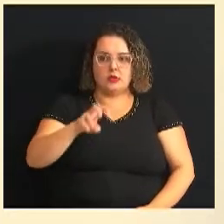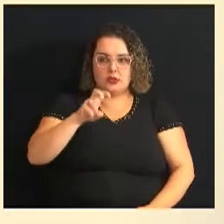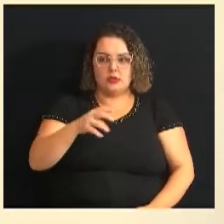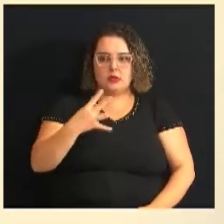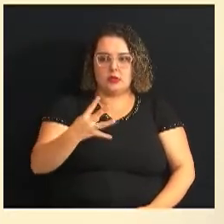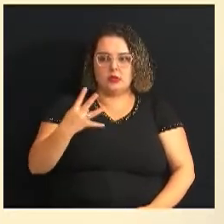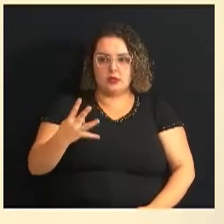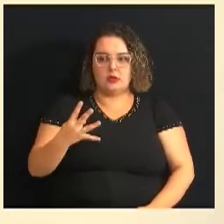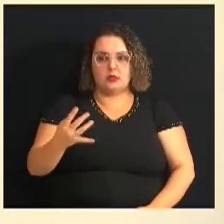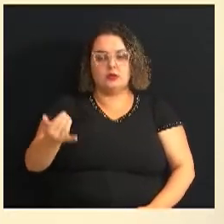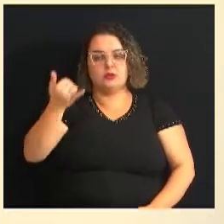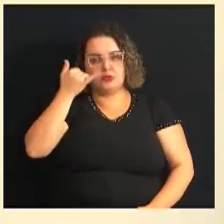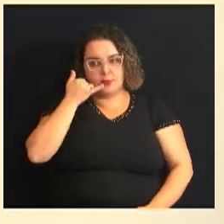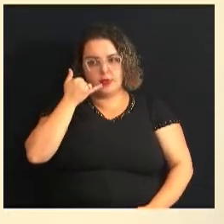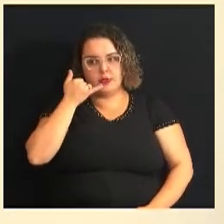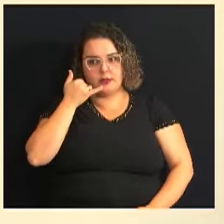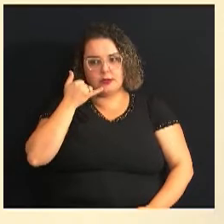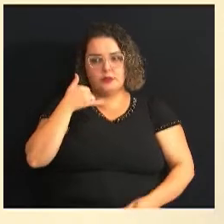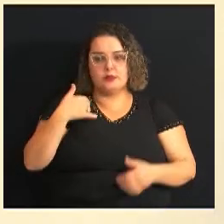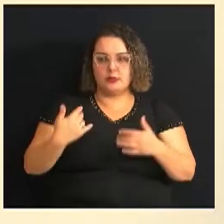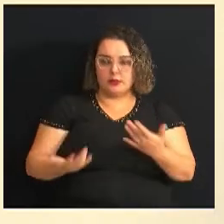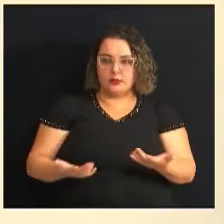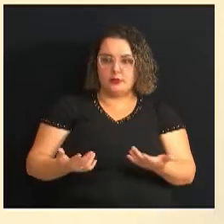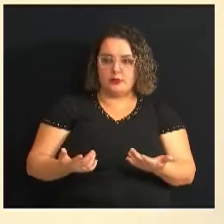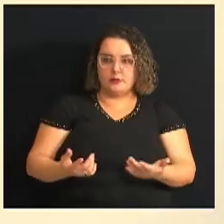19.544 chamados, sendo que